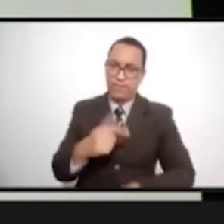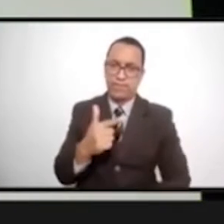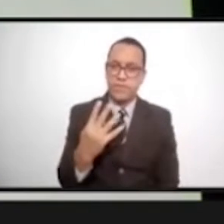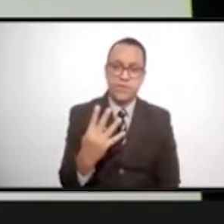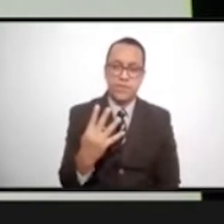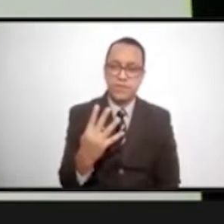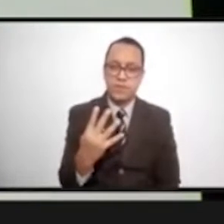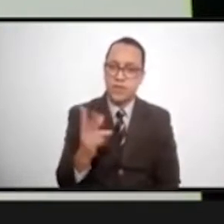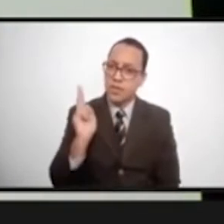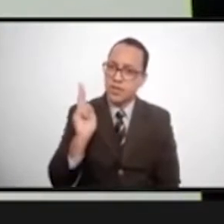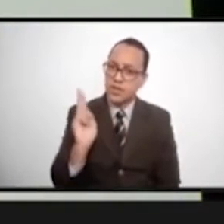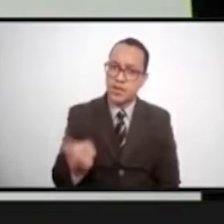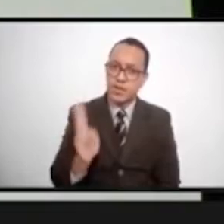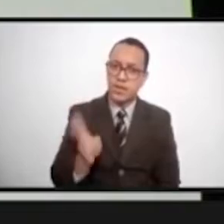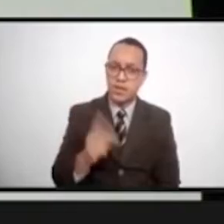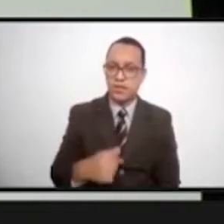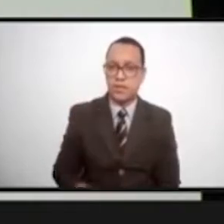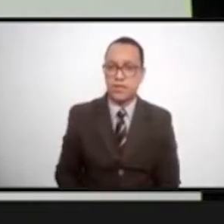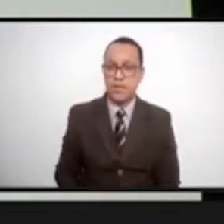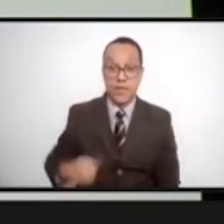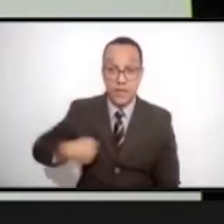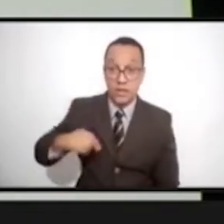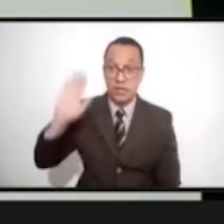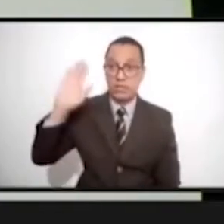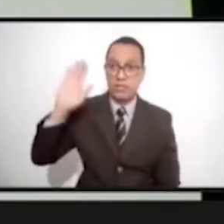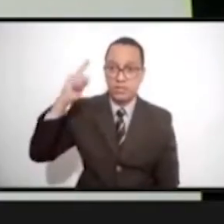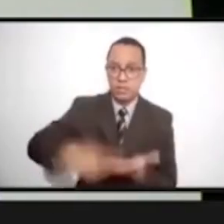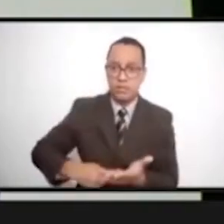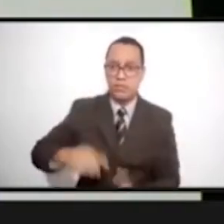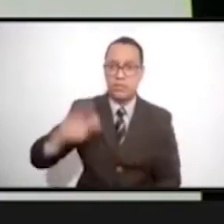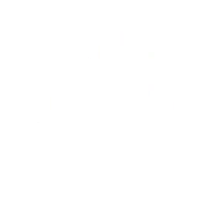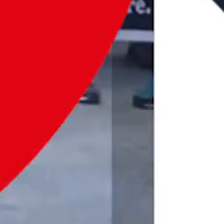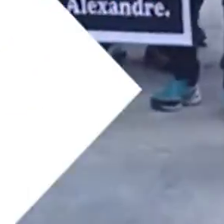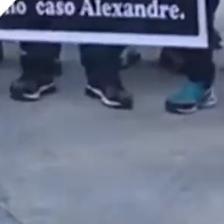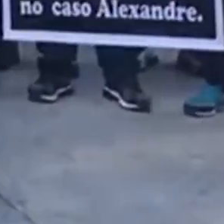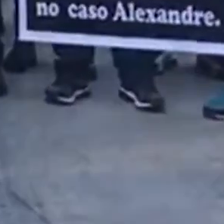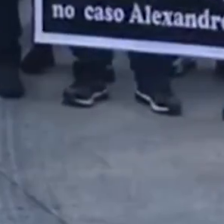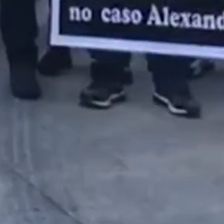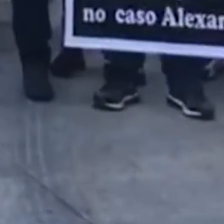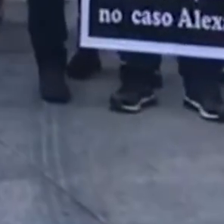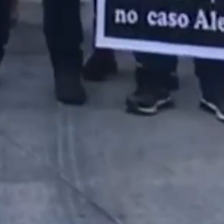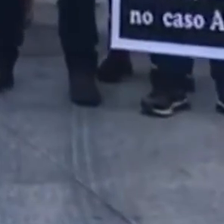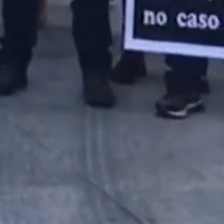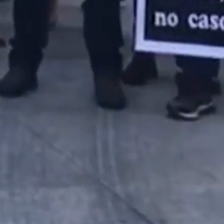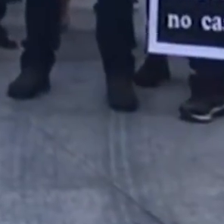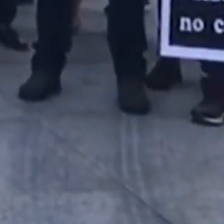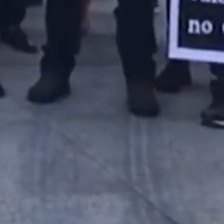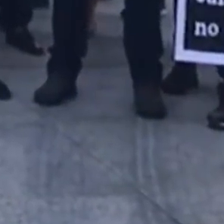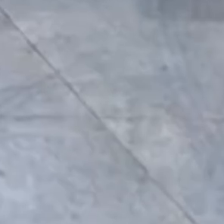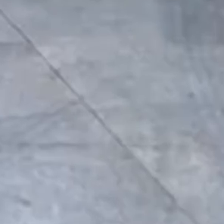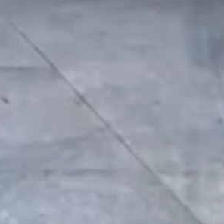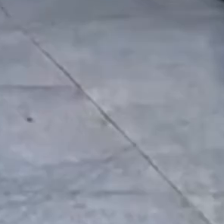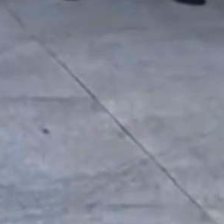defender, dizendo que cumpriu o seu dever, mesmo colocando em risco sua própria vida. Agentes do sistema